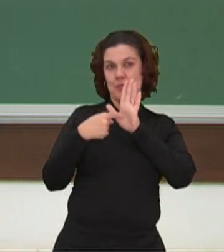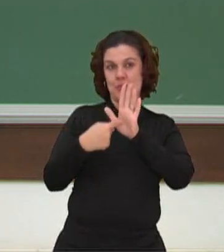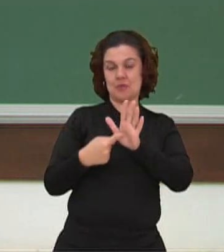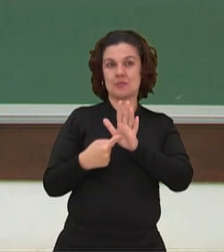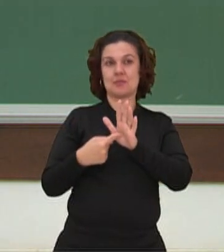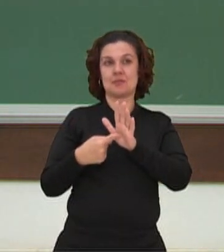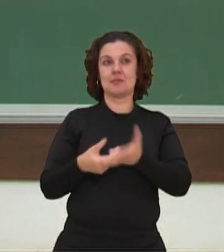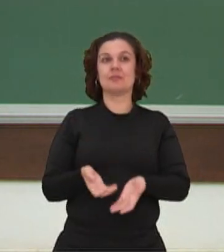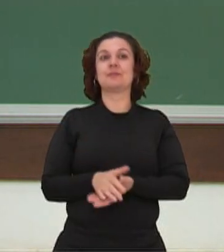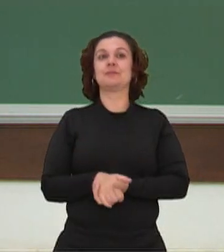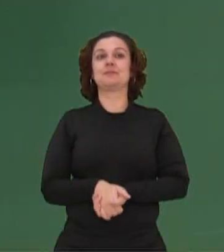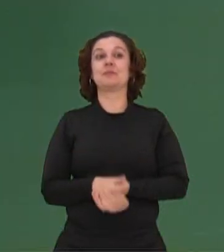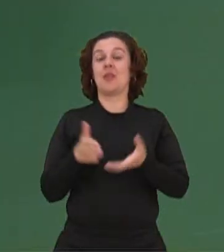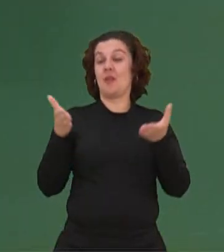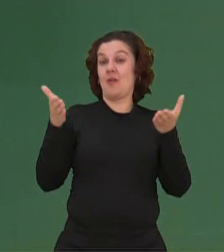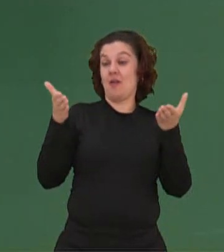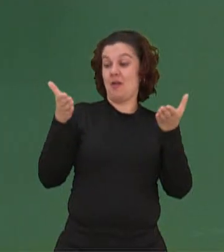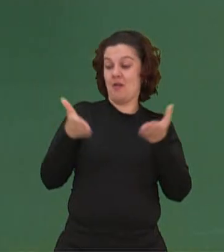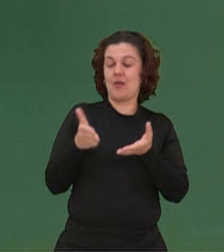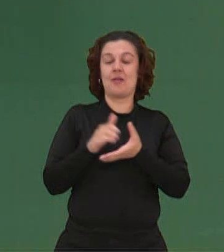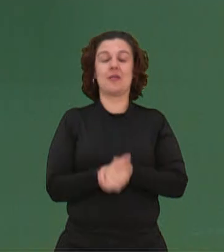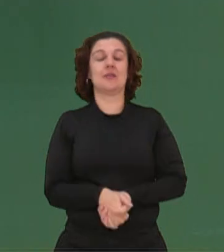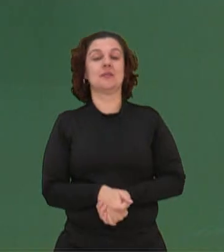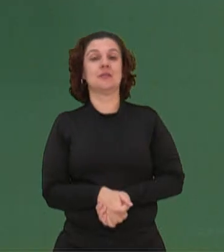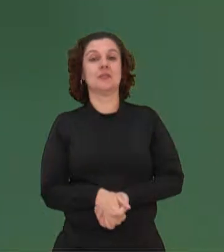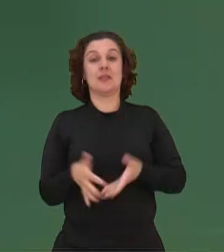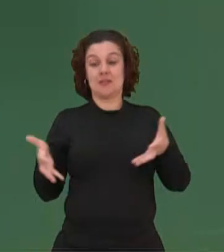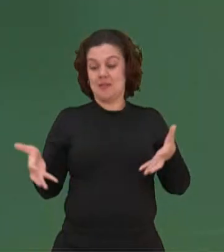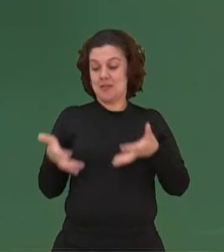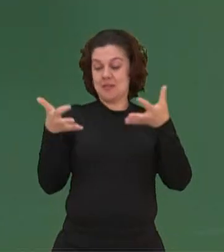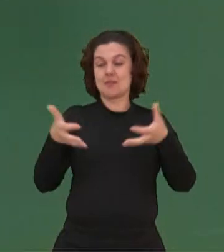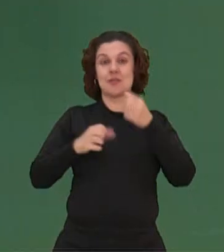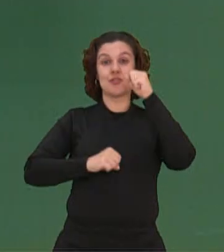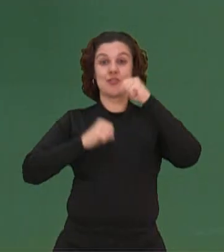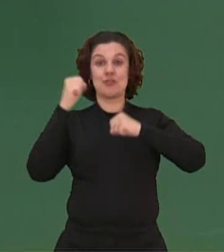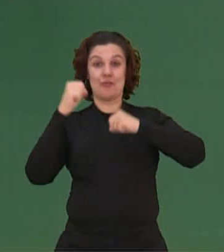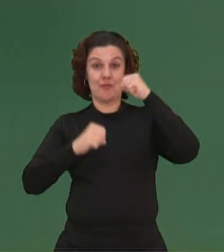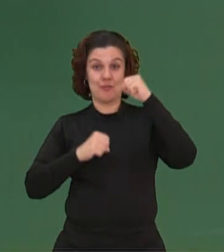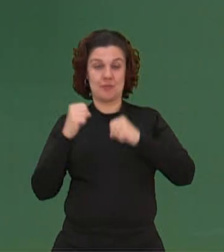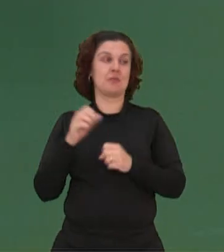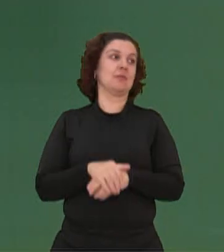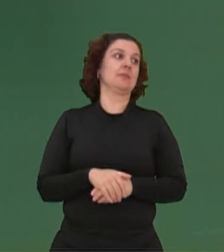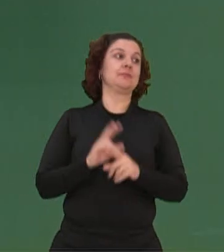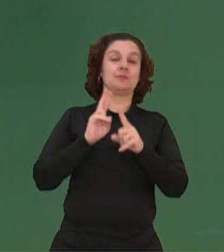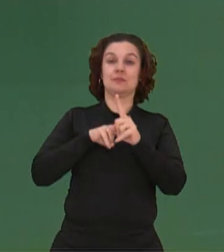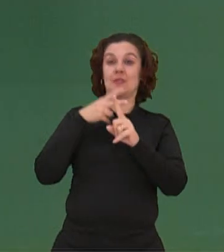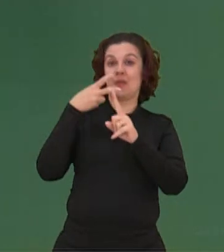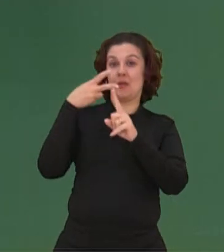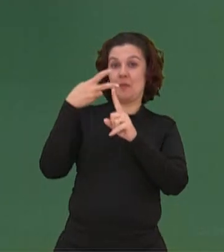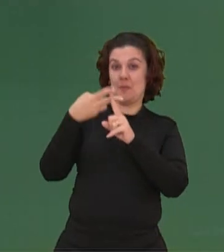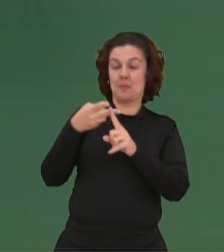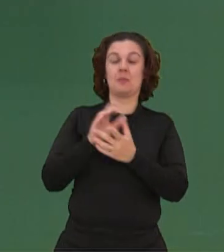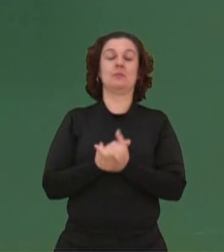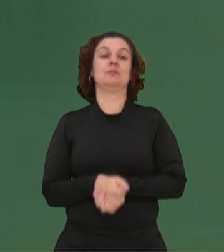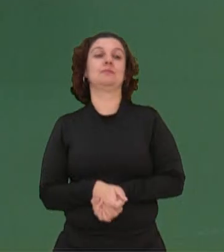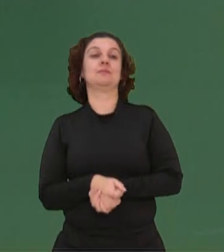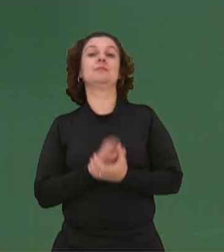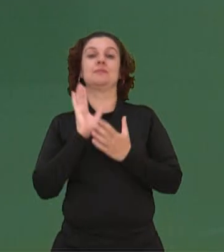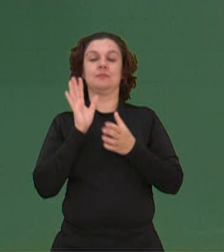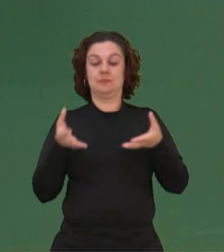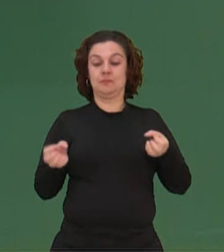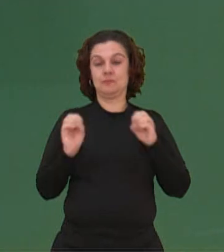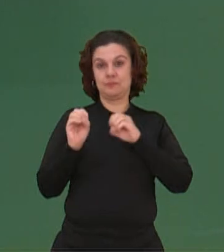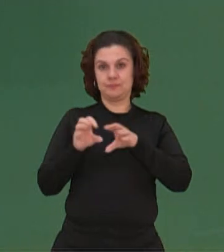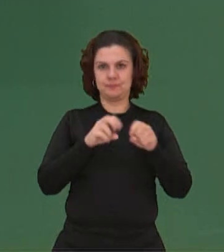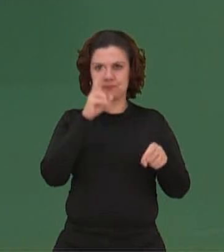governo. Ainda, incentivo à industrialização. É mais um das aulas que nós